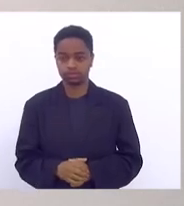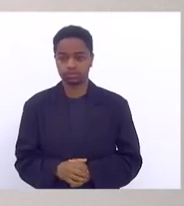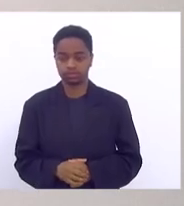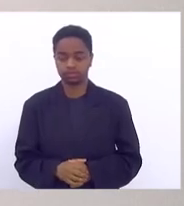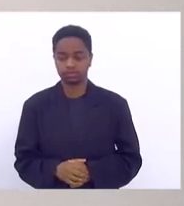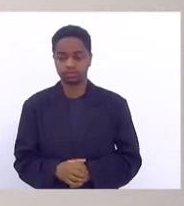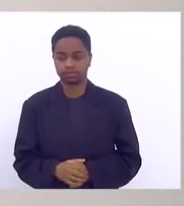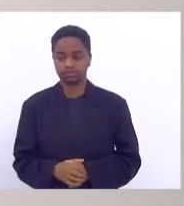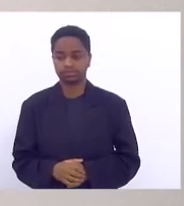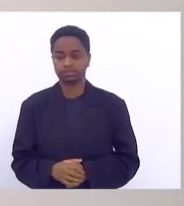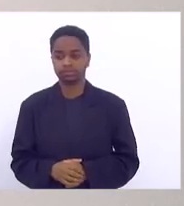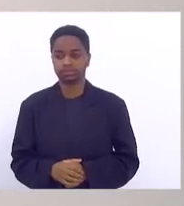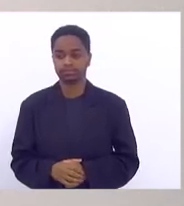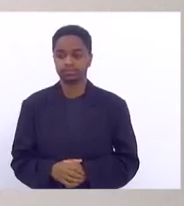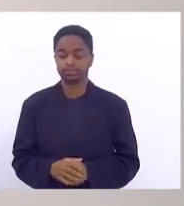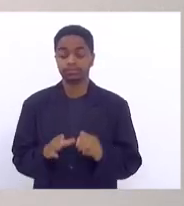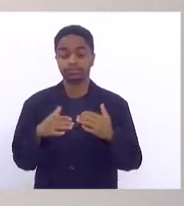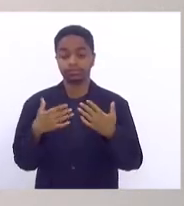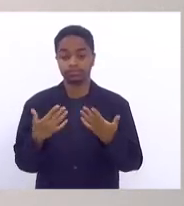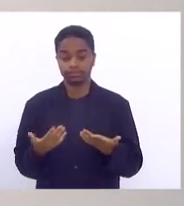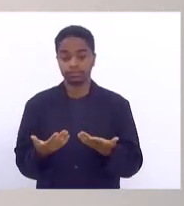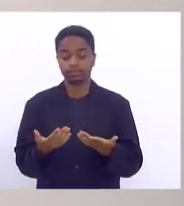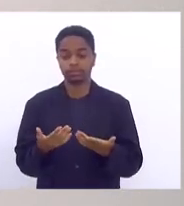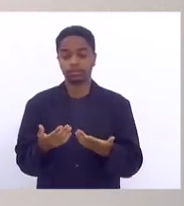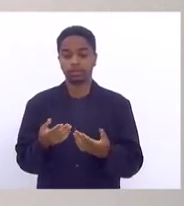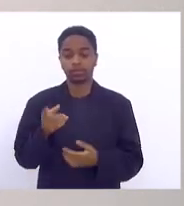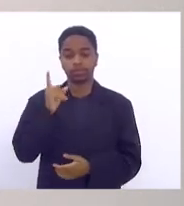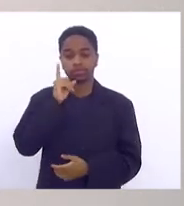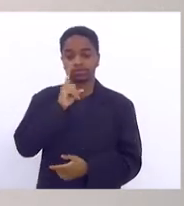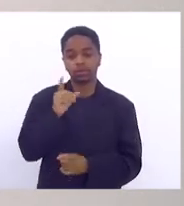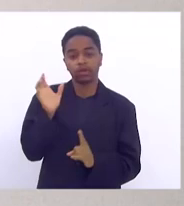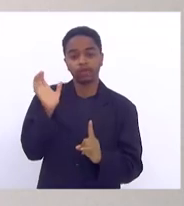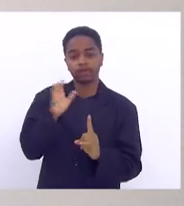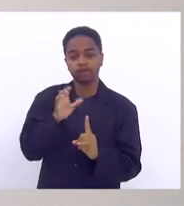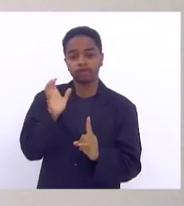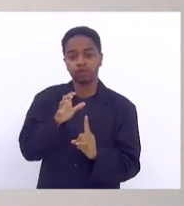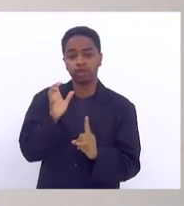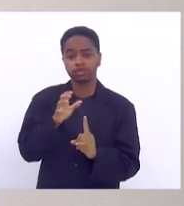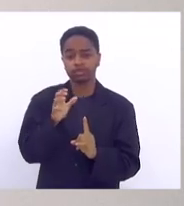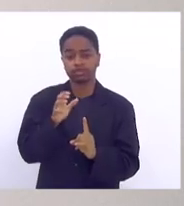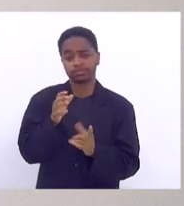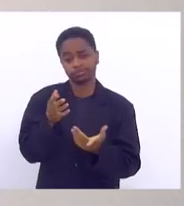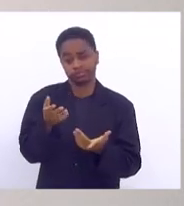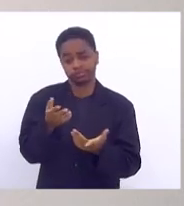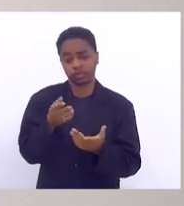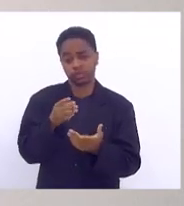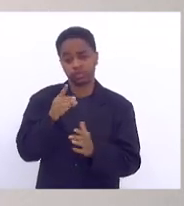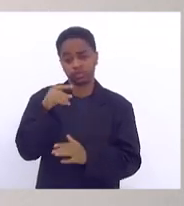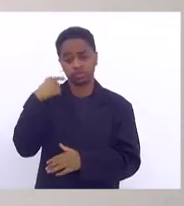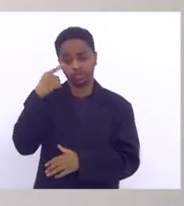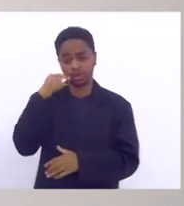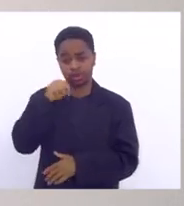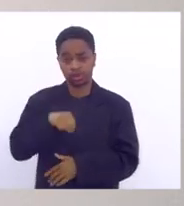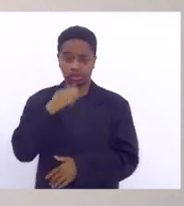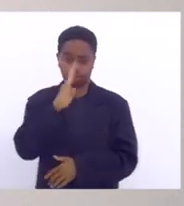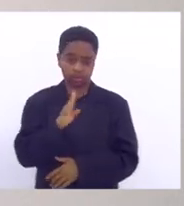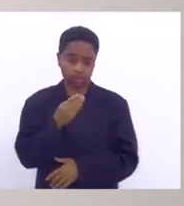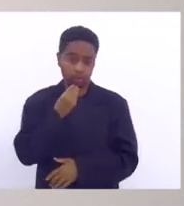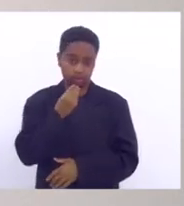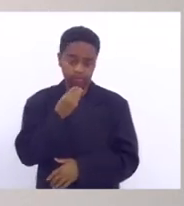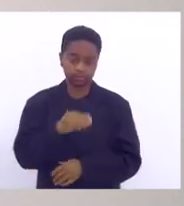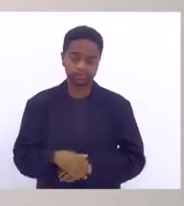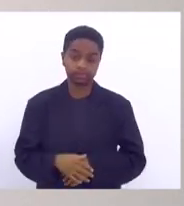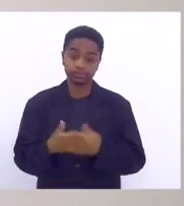e de modo que a influência americana norte--americana no Direito Constitucional brasileiro é enorme basta dizer aos